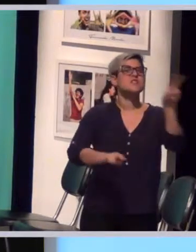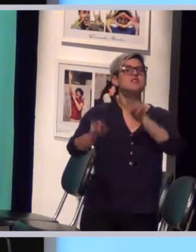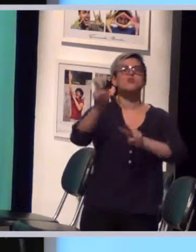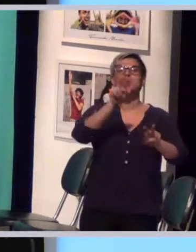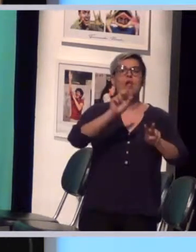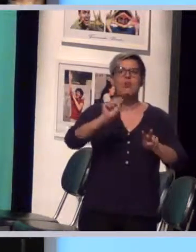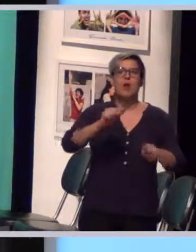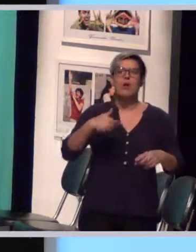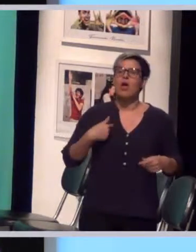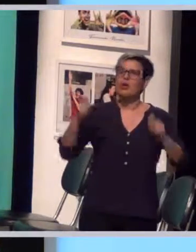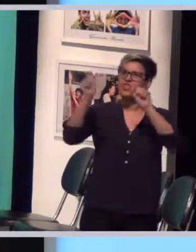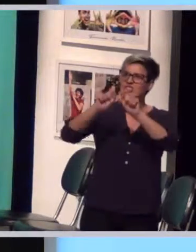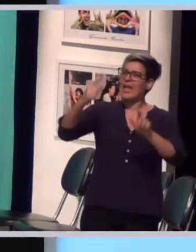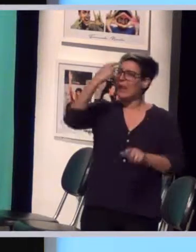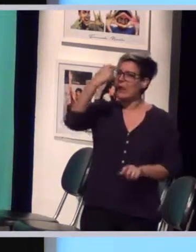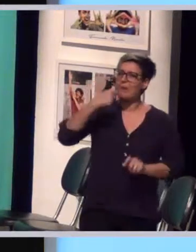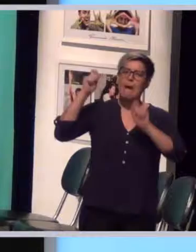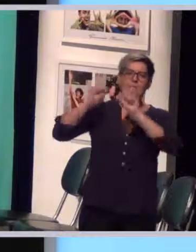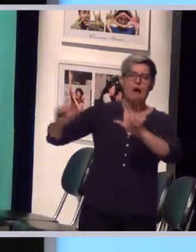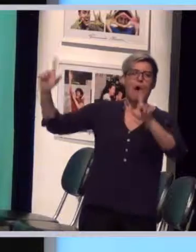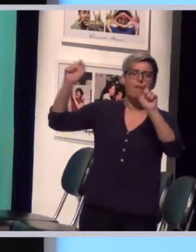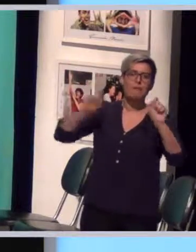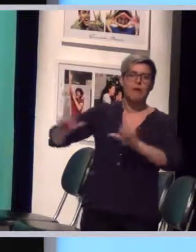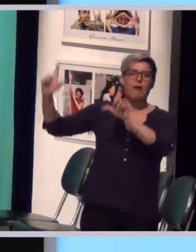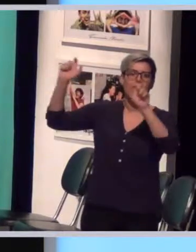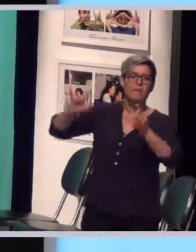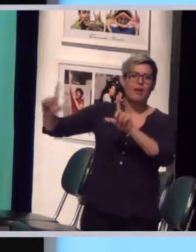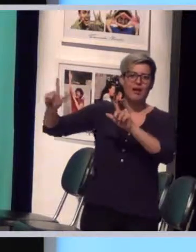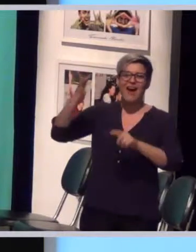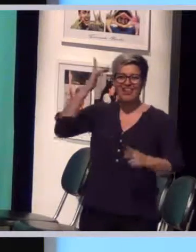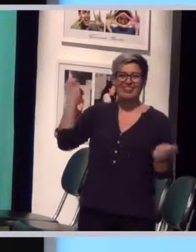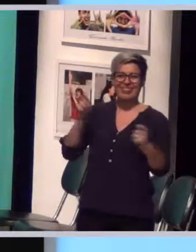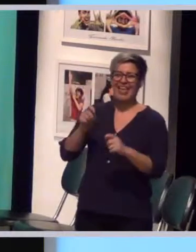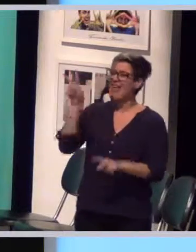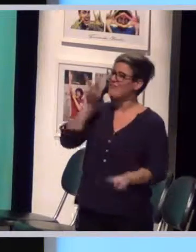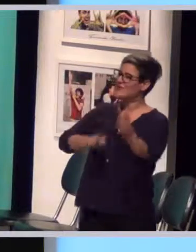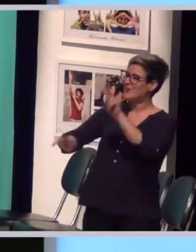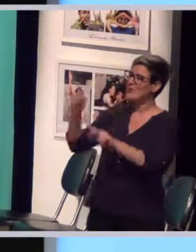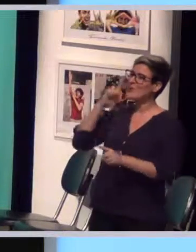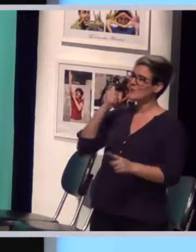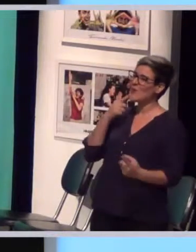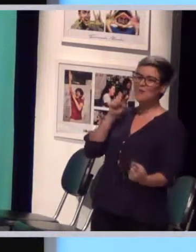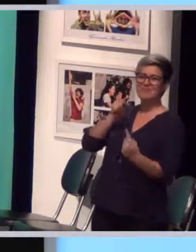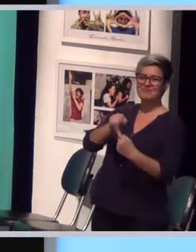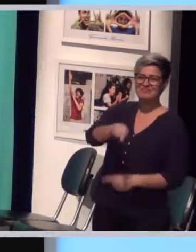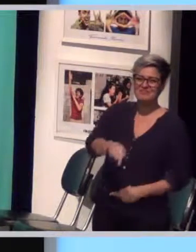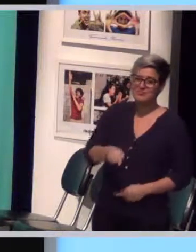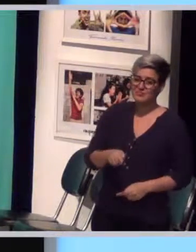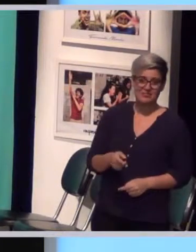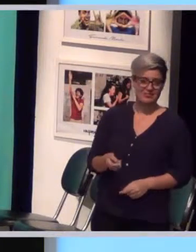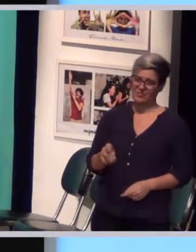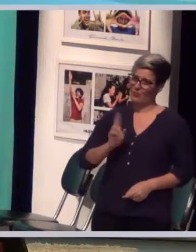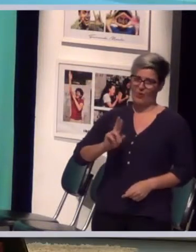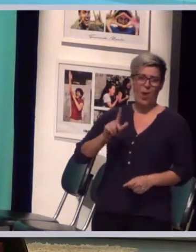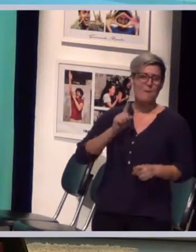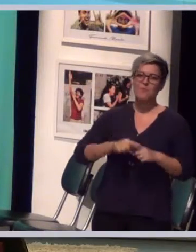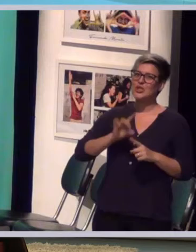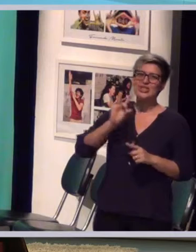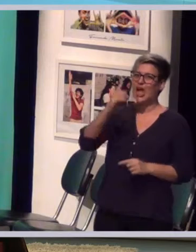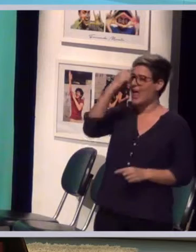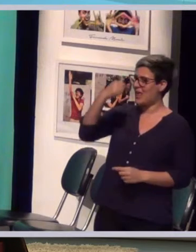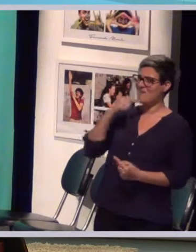eu encho o slide de imagens e acho que eu estou contemplando a especificidade do surdo, só porque eu enchi